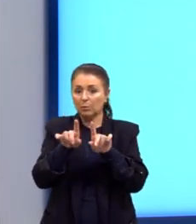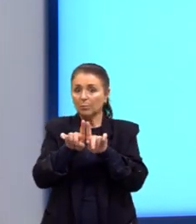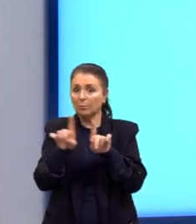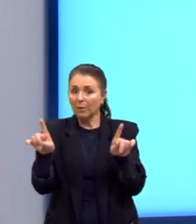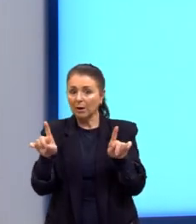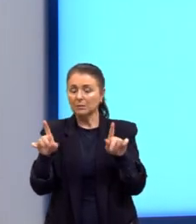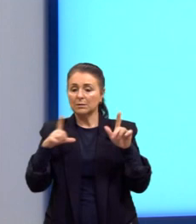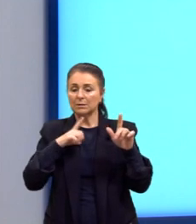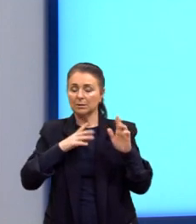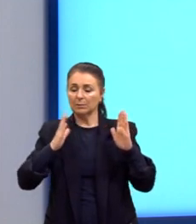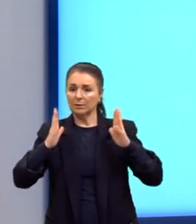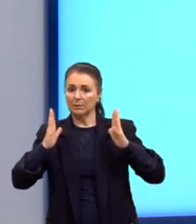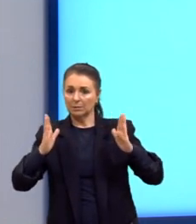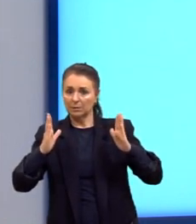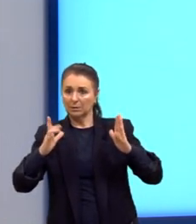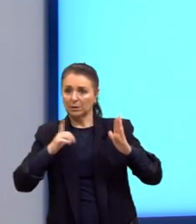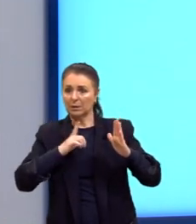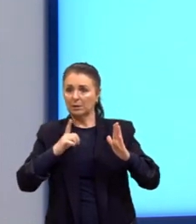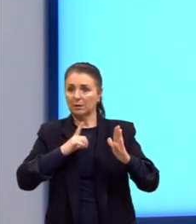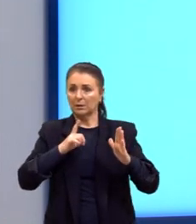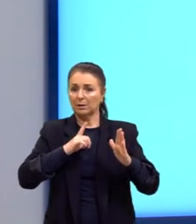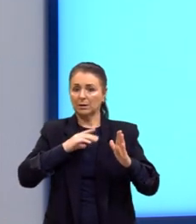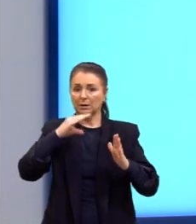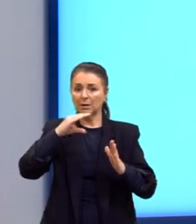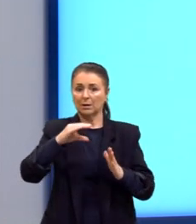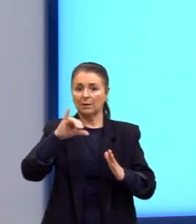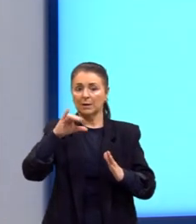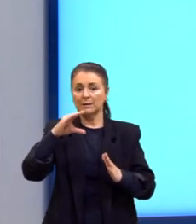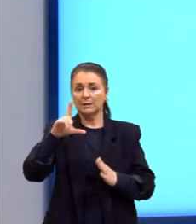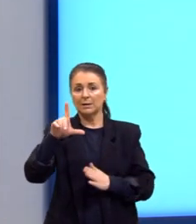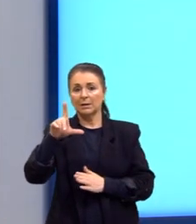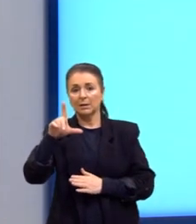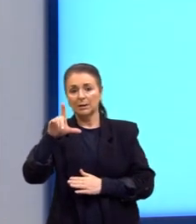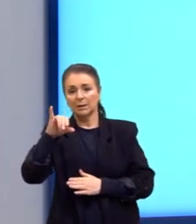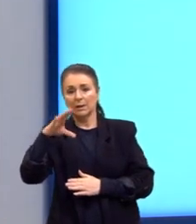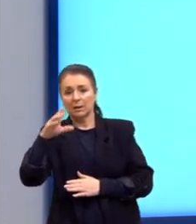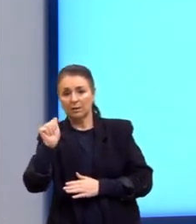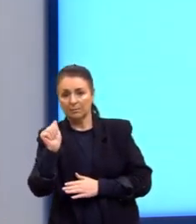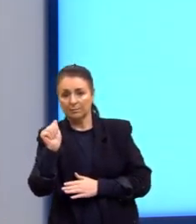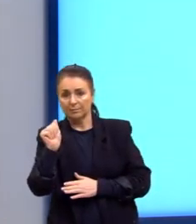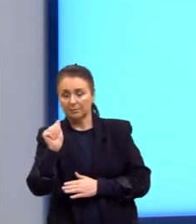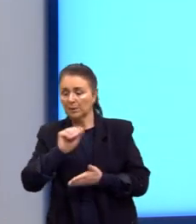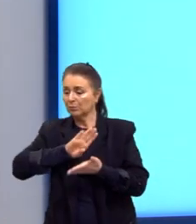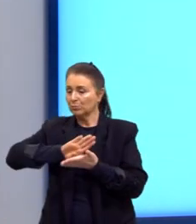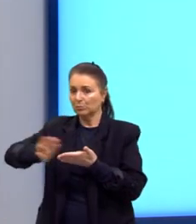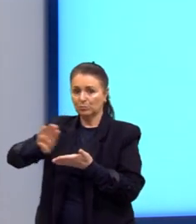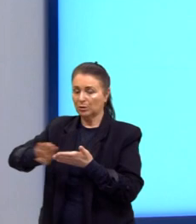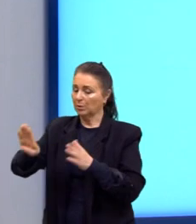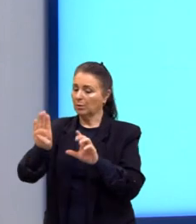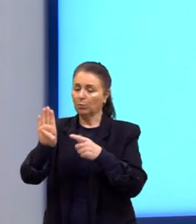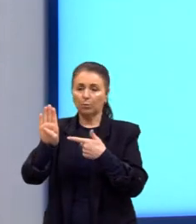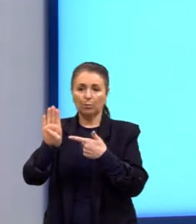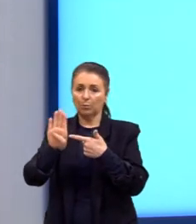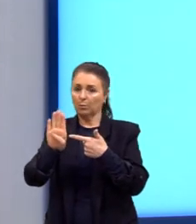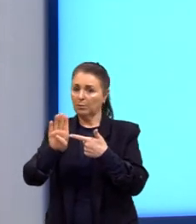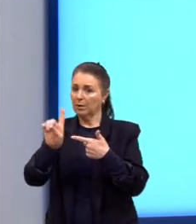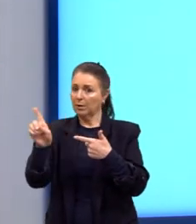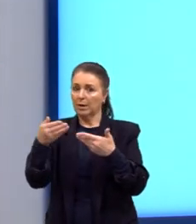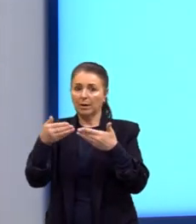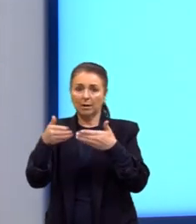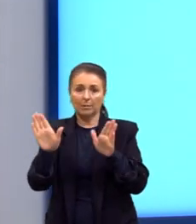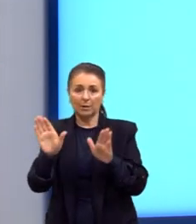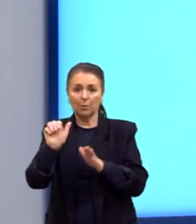entre si então eu já sei que ela não é cíclica para posso aí a alternativa b não é então eu sei que ela é